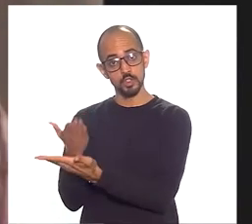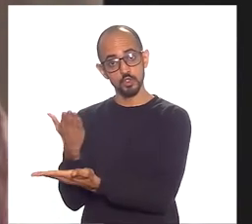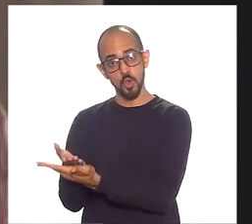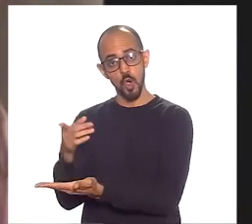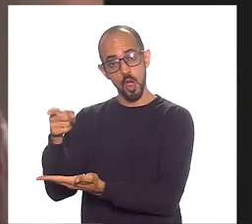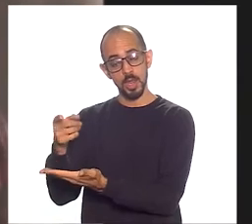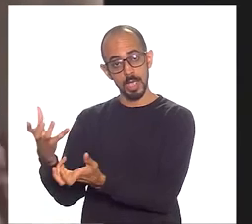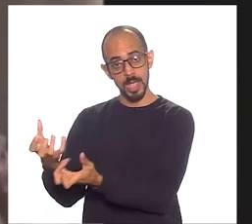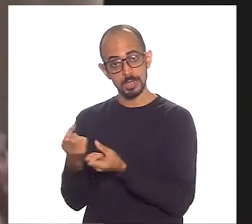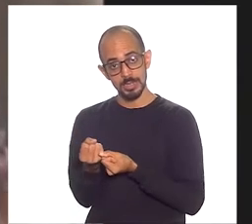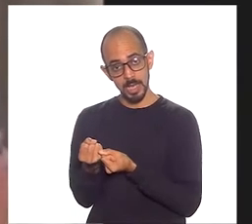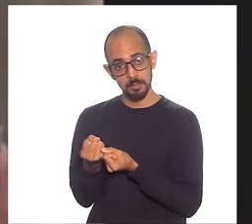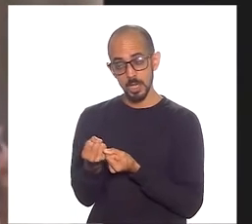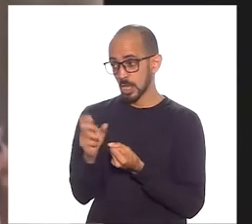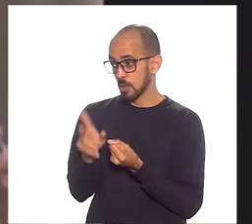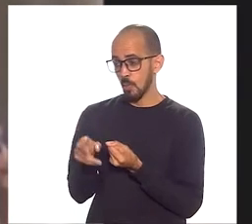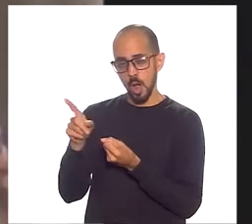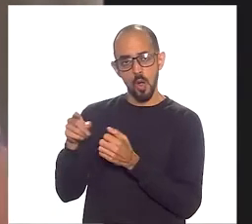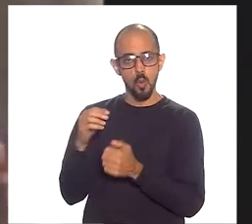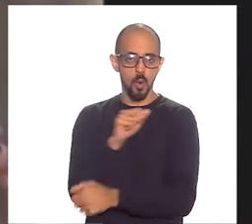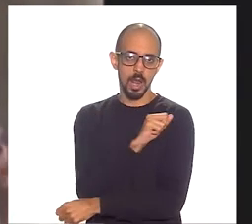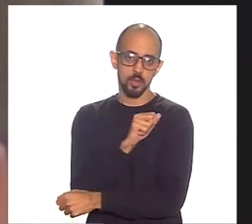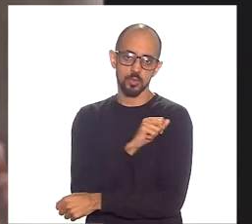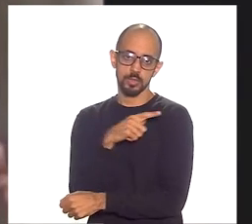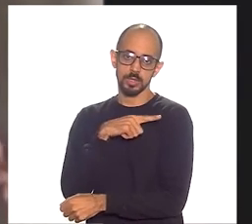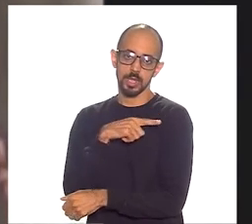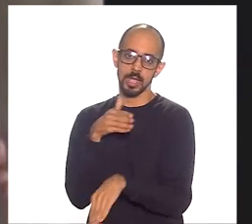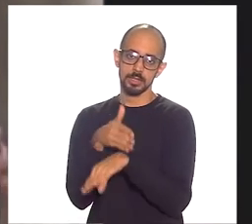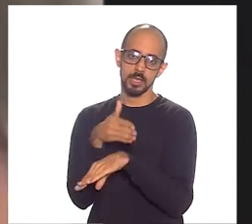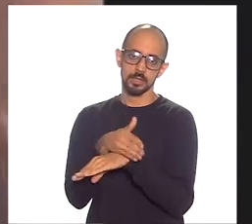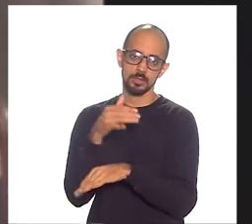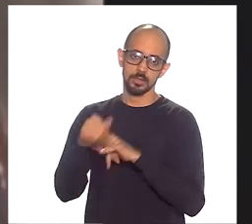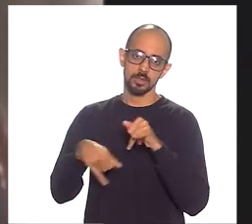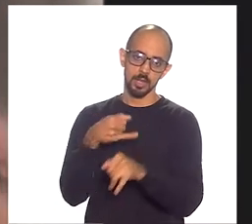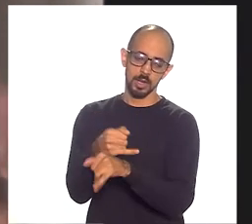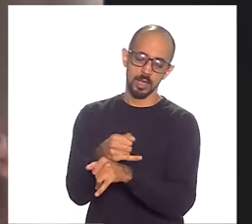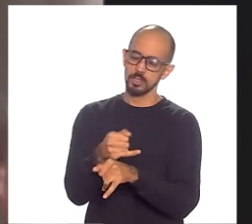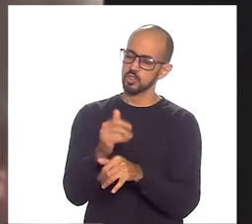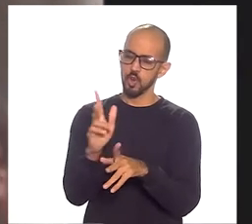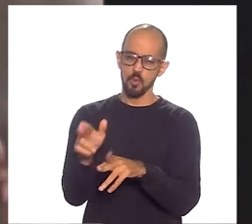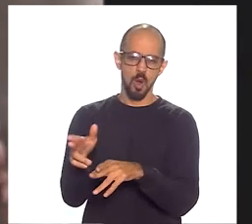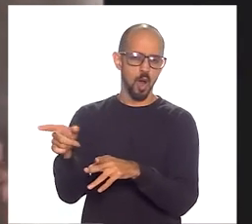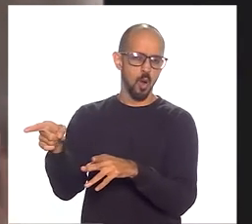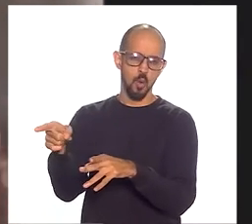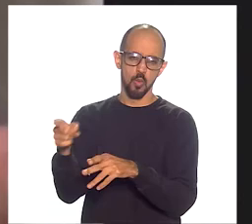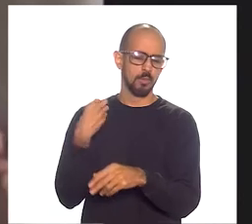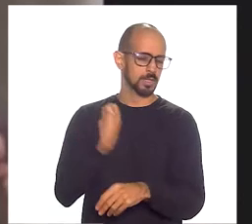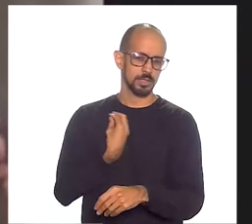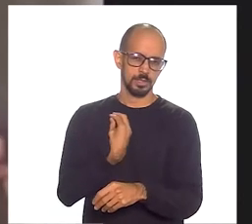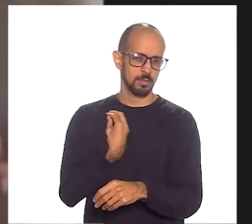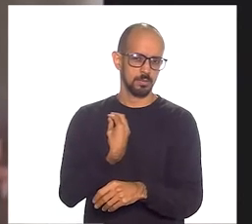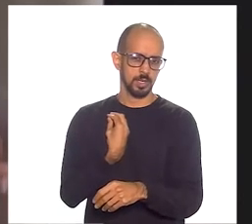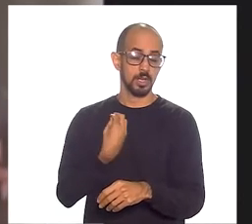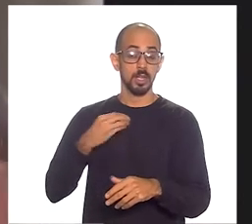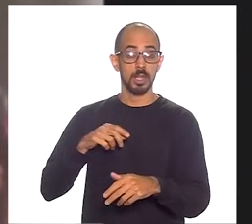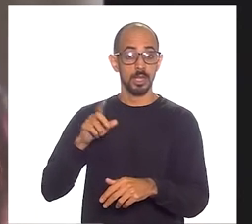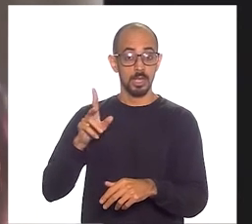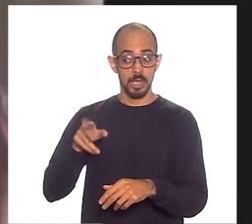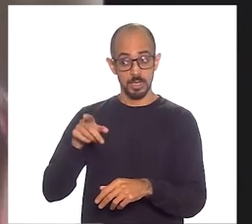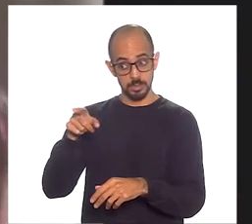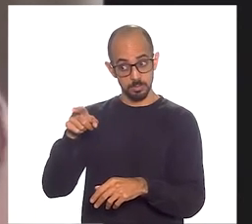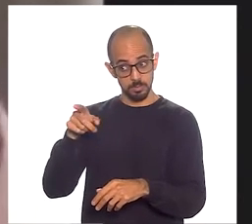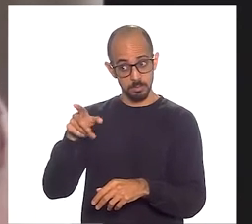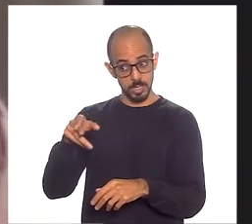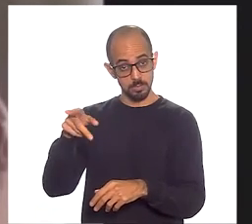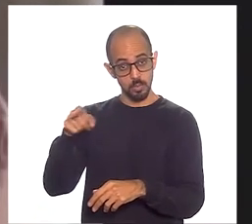recebe esse mesmo material que o aluno que tem acesso faz e participa, enfim. E aí esse aluno, ele pega o